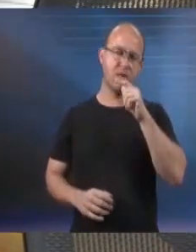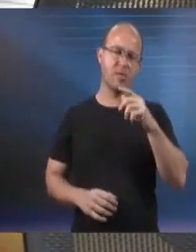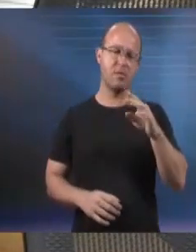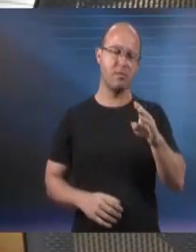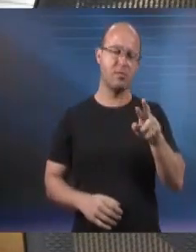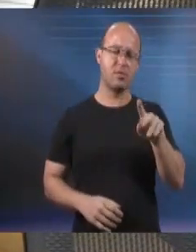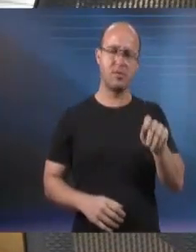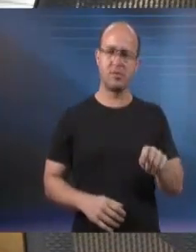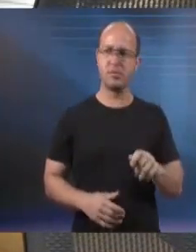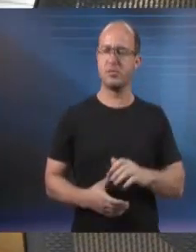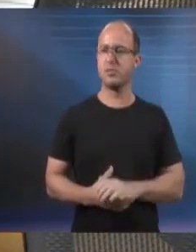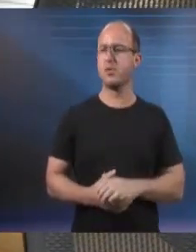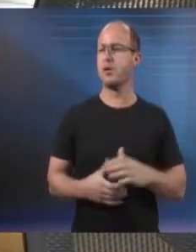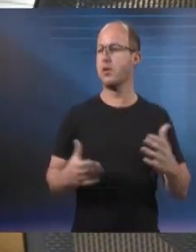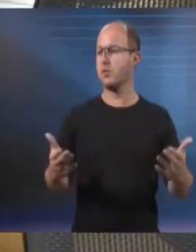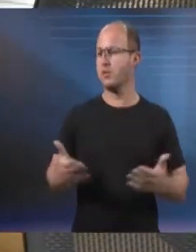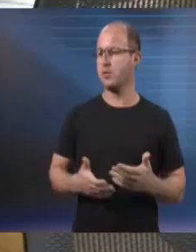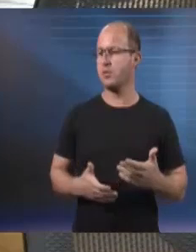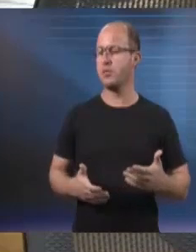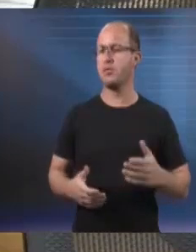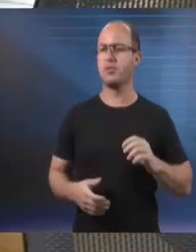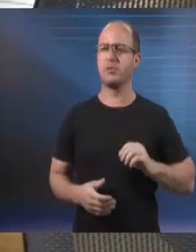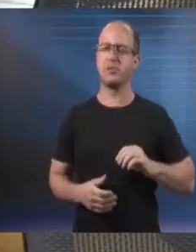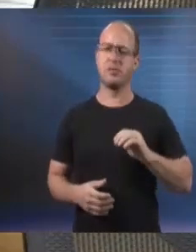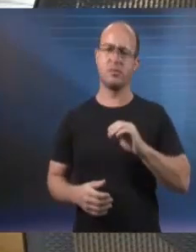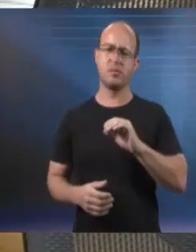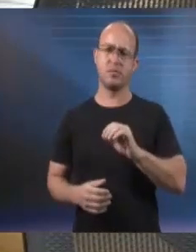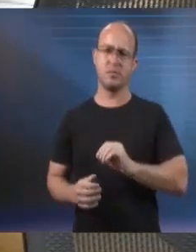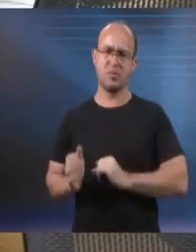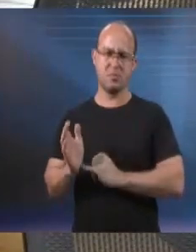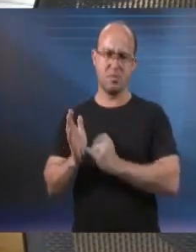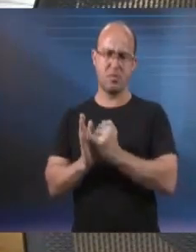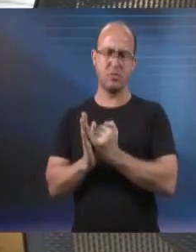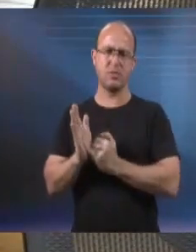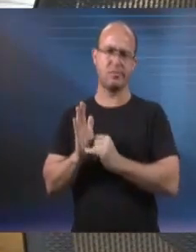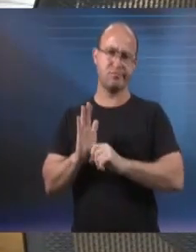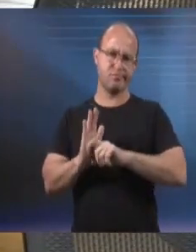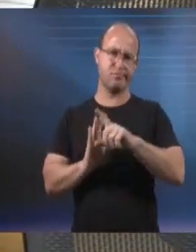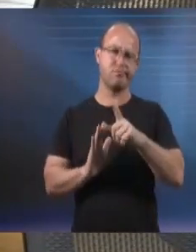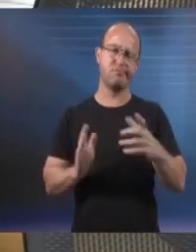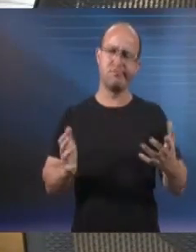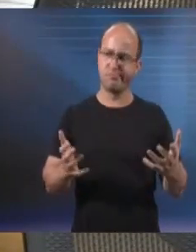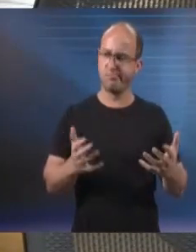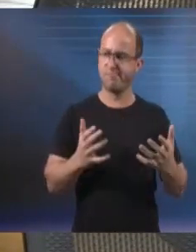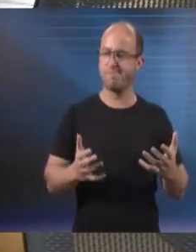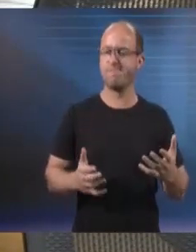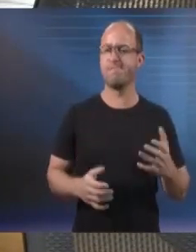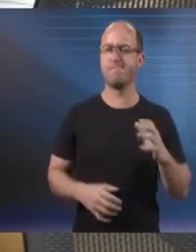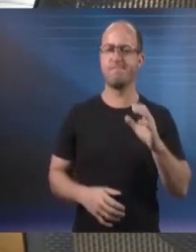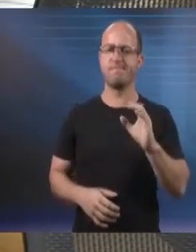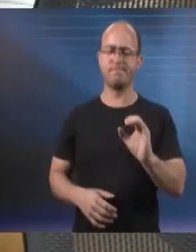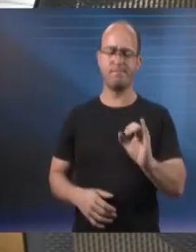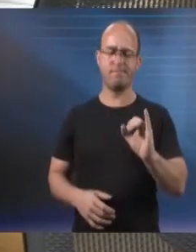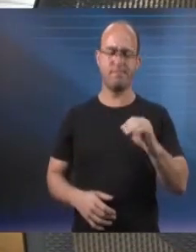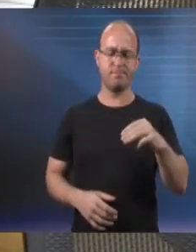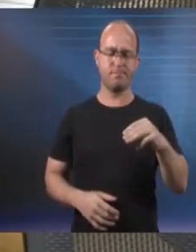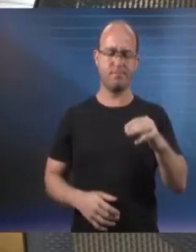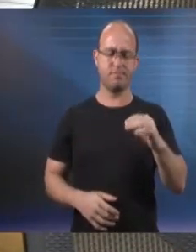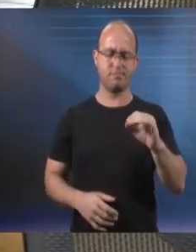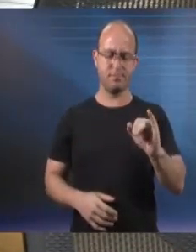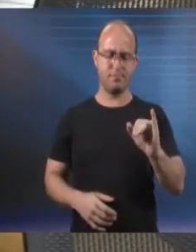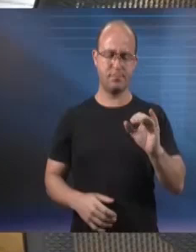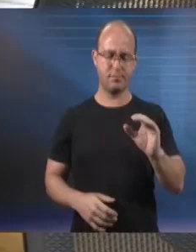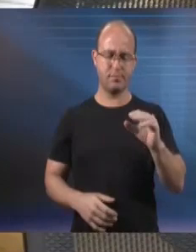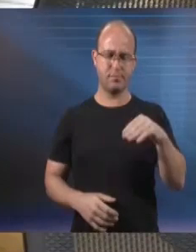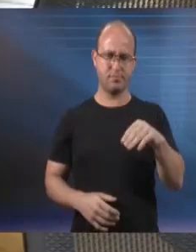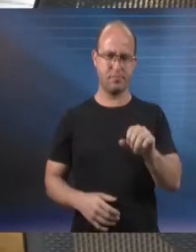bruta. Agora quer aumentar o imposto sobre o ICMS da alíquota modal,